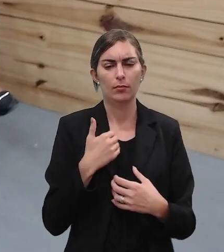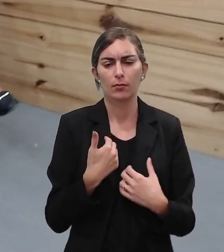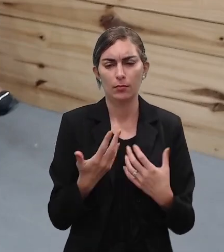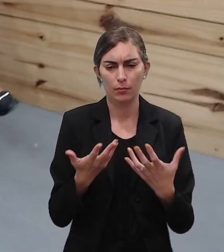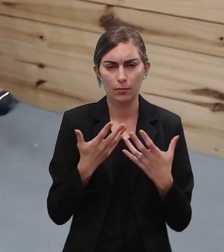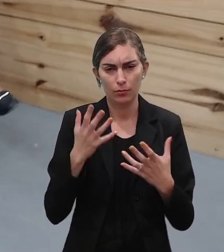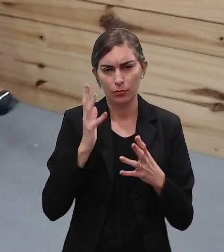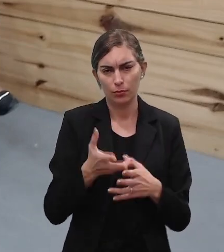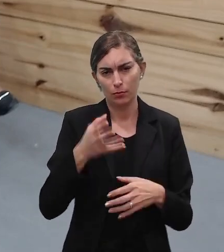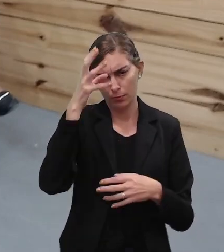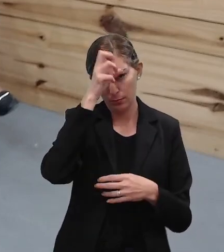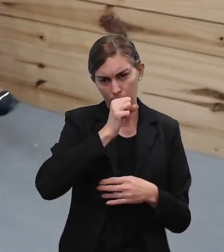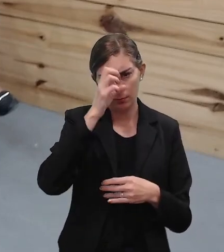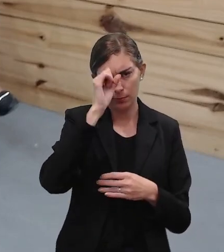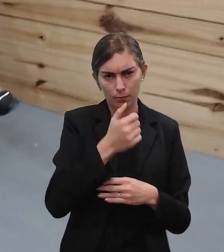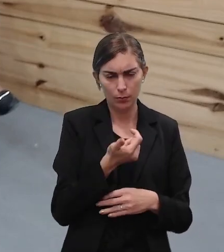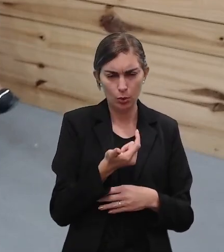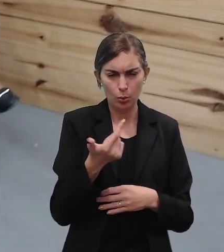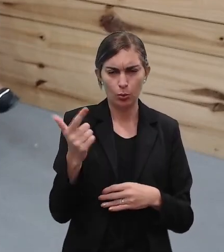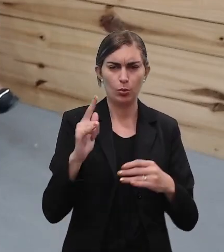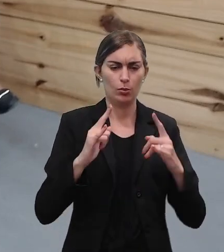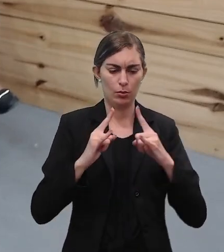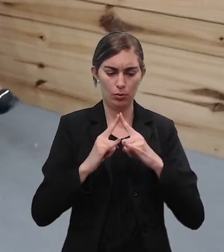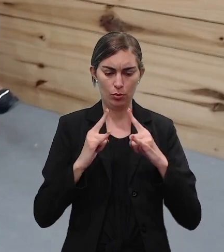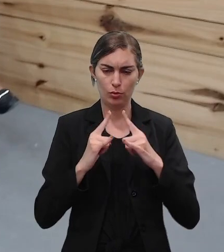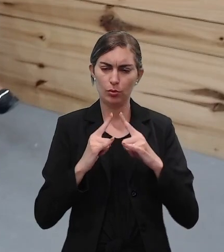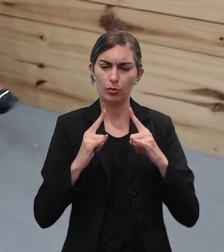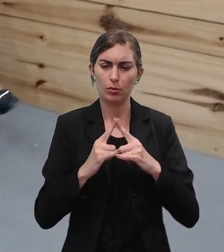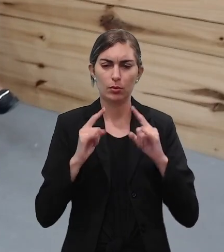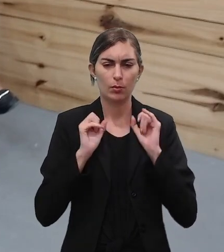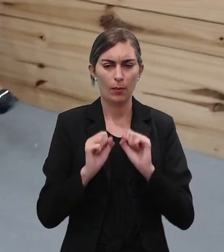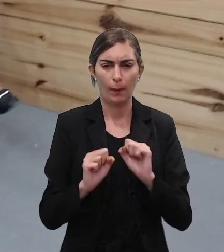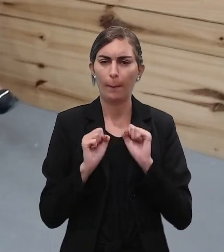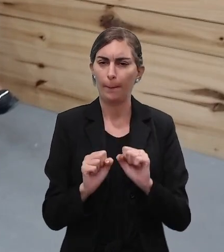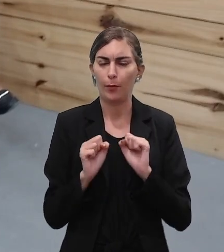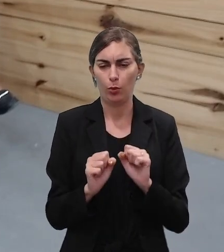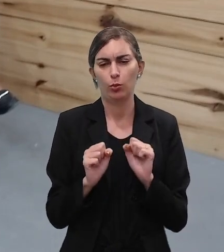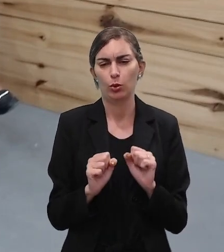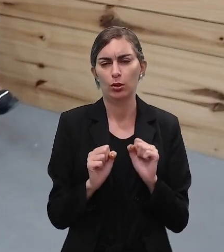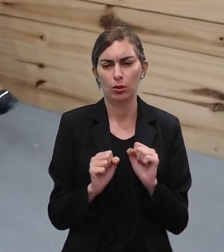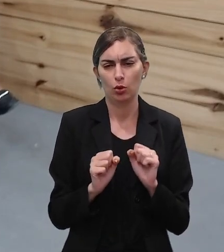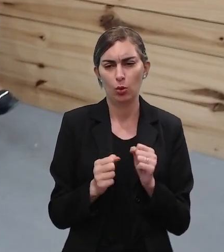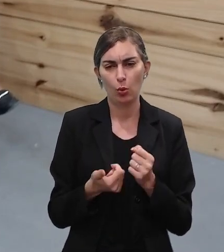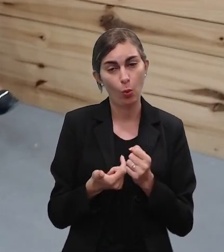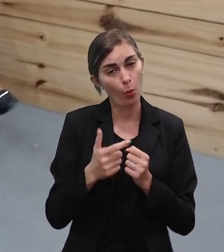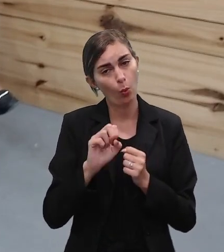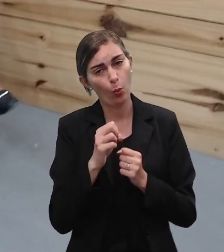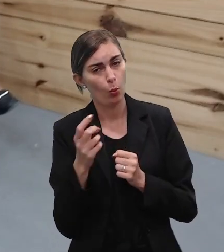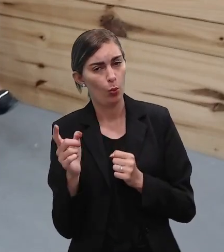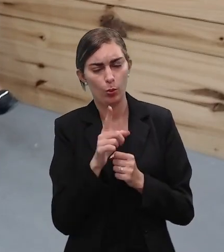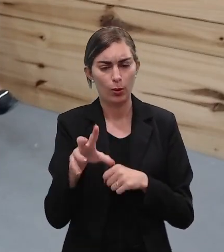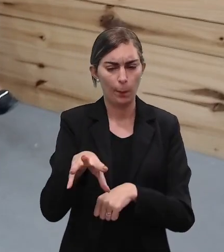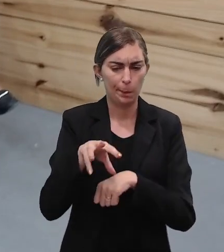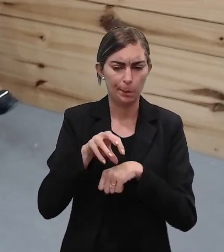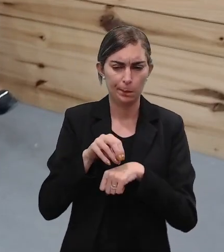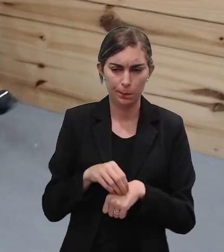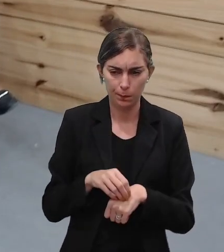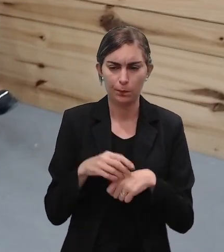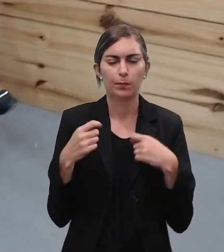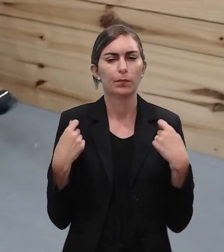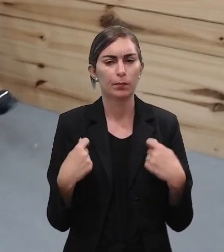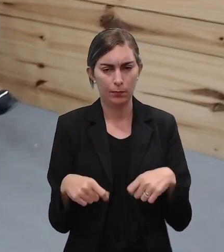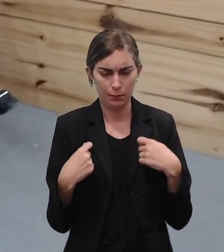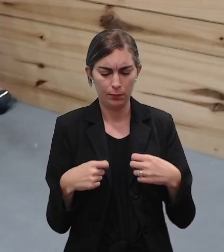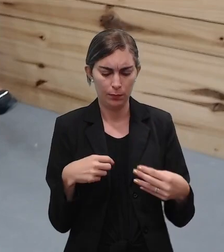já aprendi em uma outra instituição, ele poderá ser ou não captado. Daí a necessidade